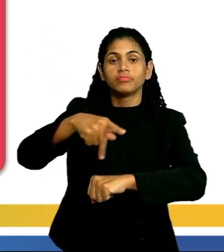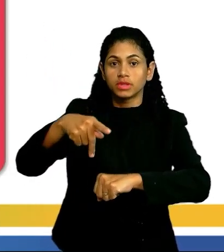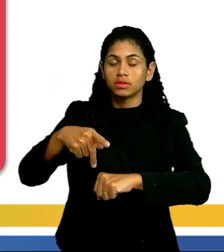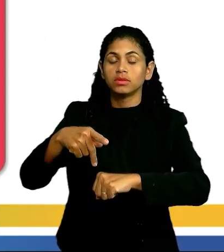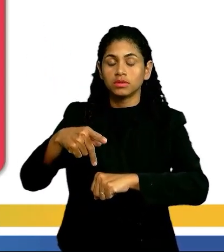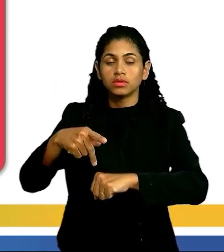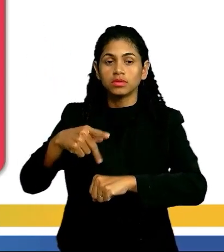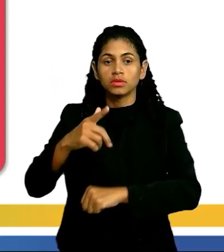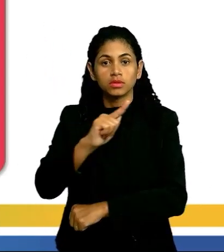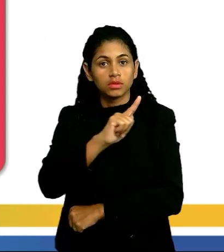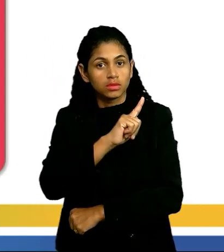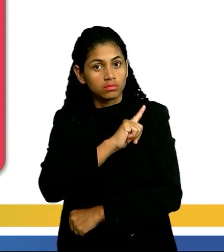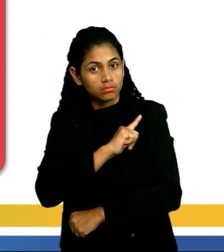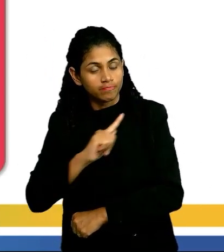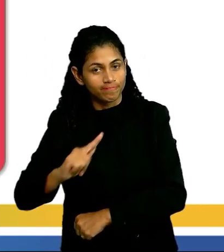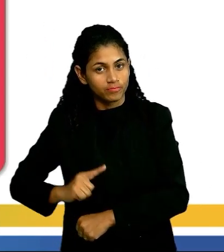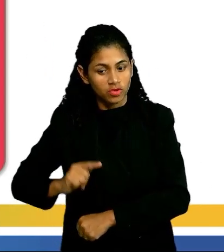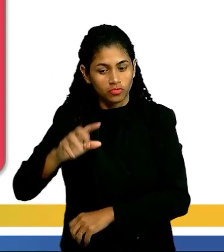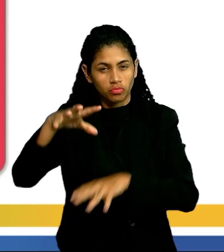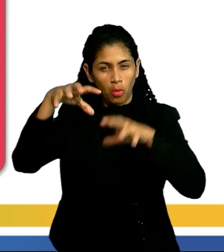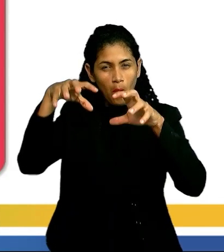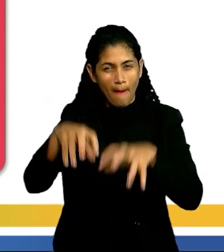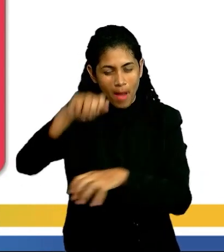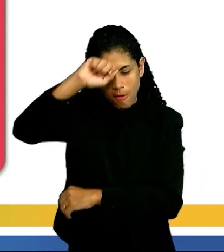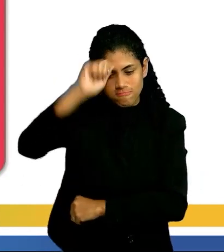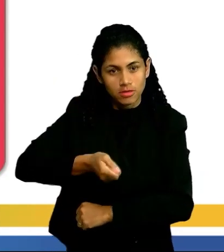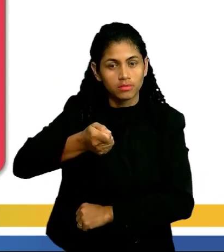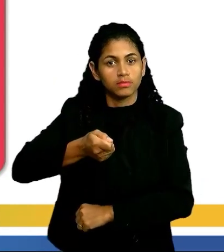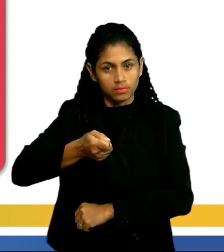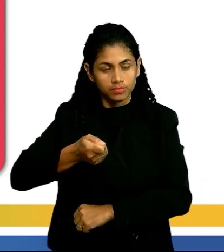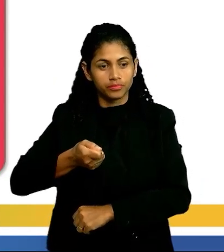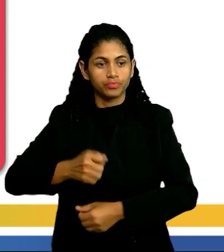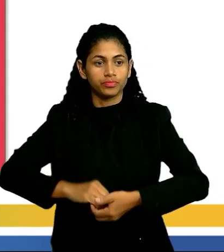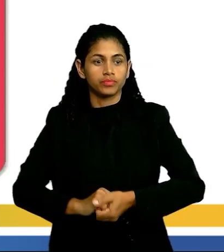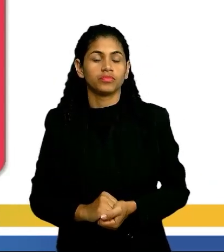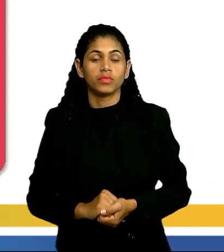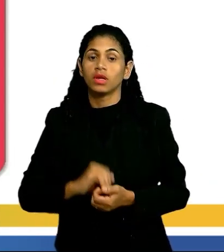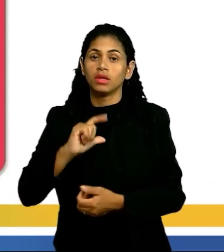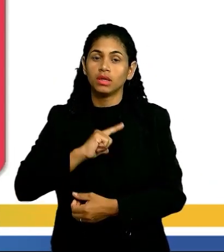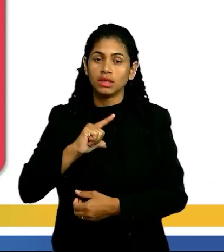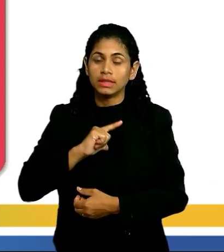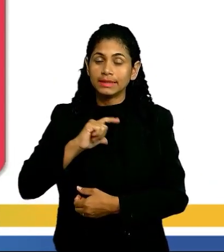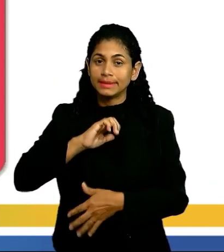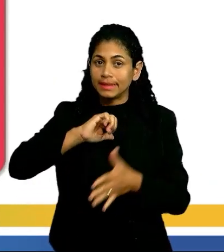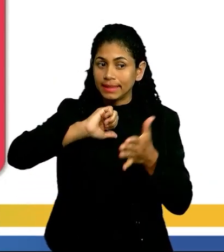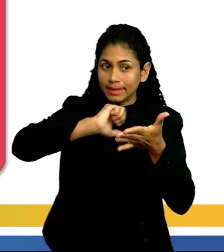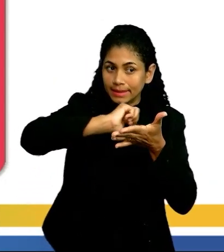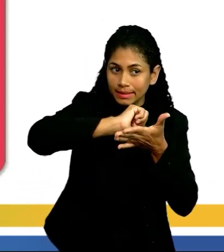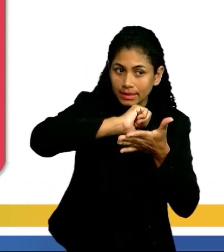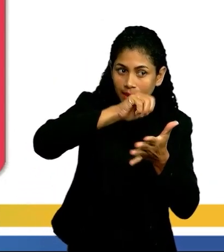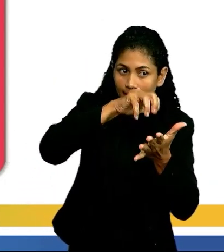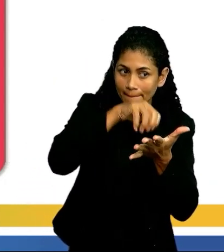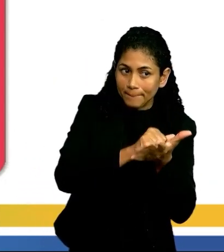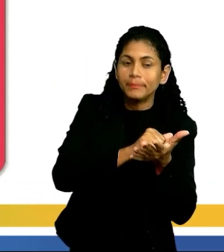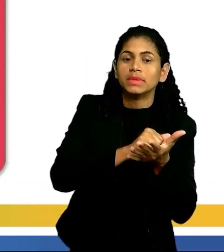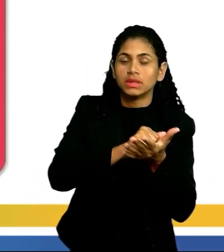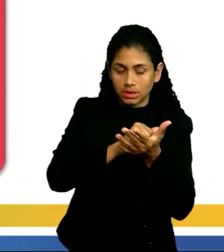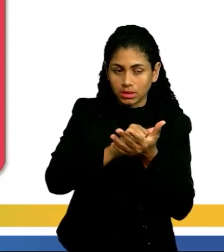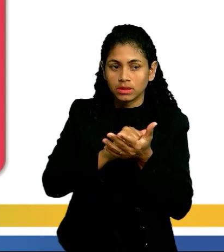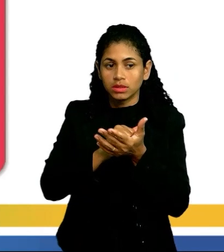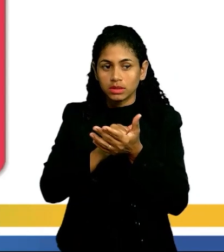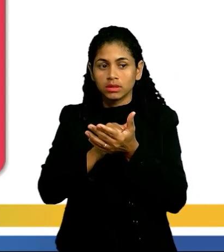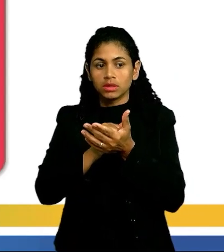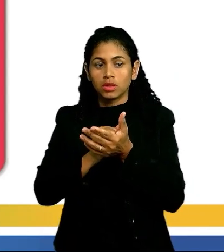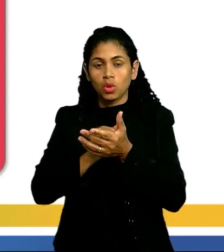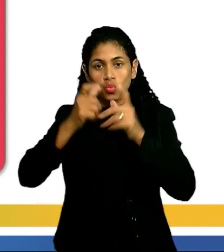processando. O símbolo, né, o respectivo símbolo, o nome, o local e o seu líder, né, estão aí na sua